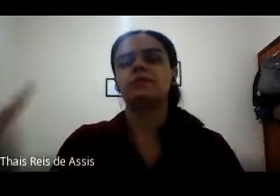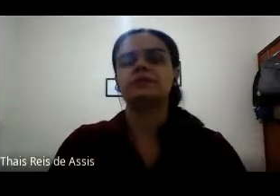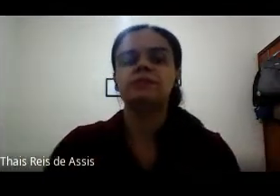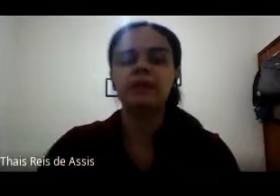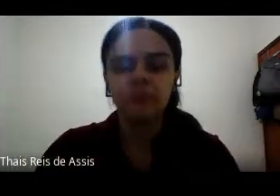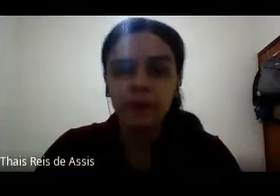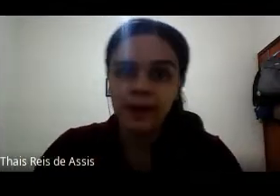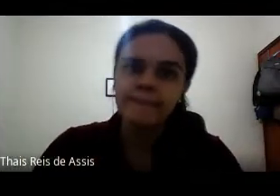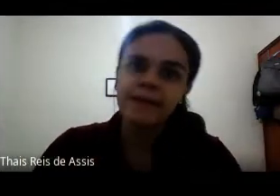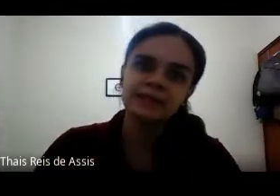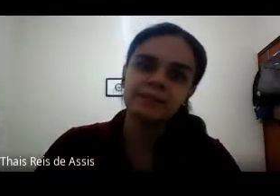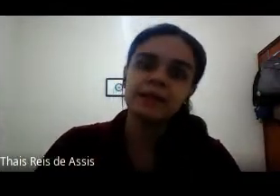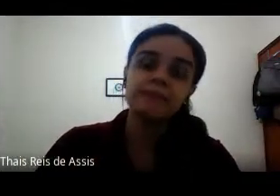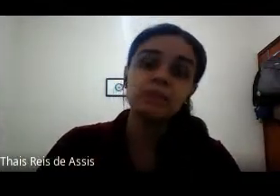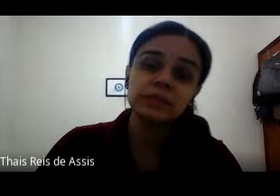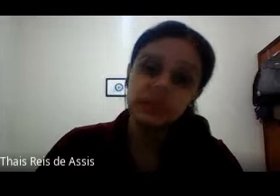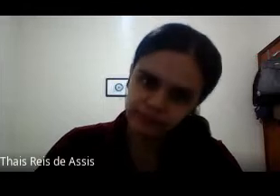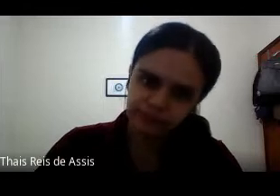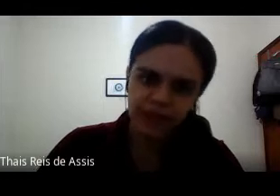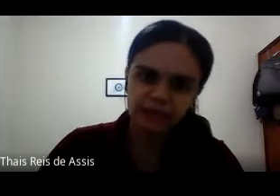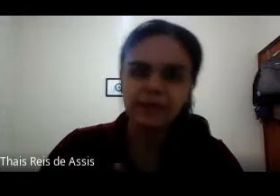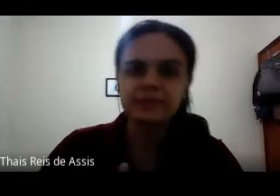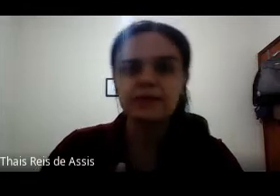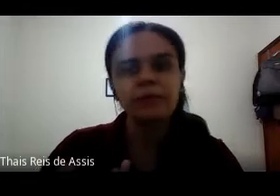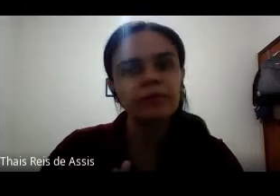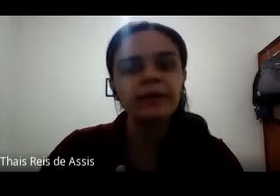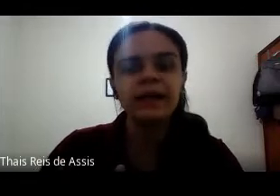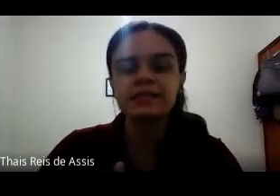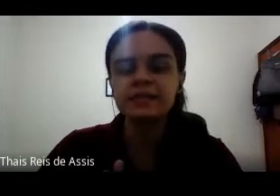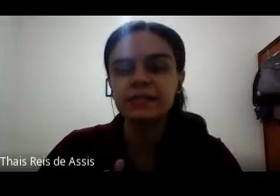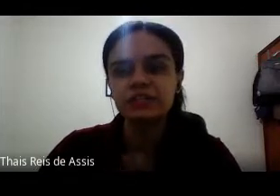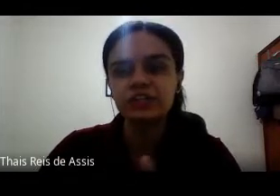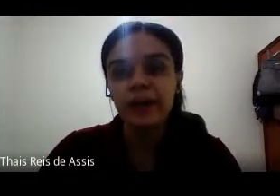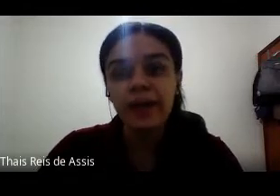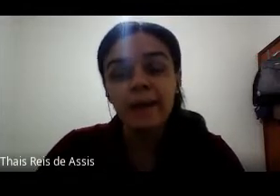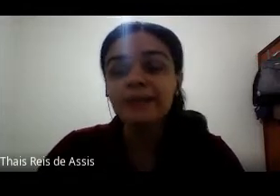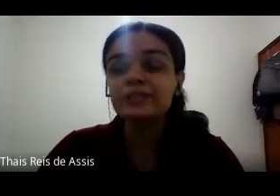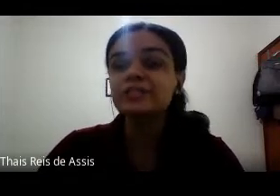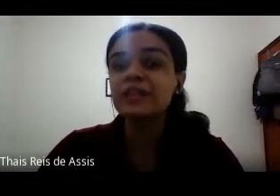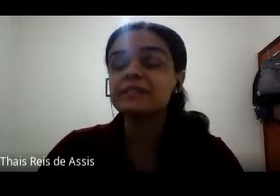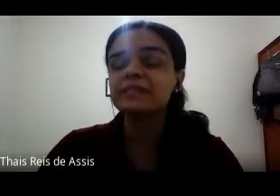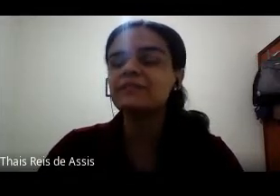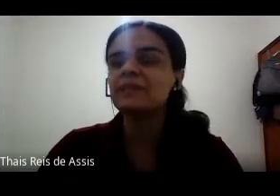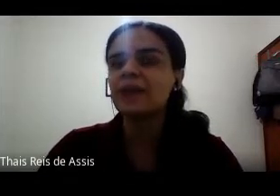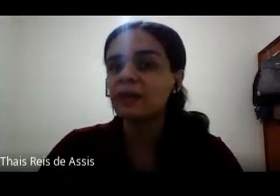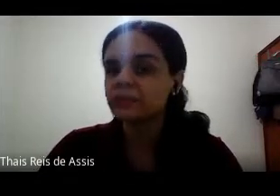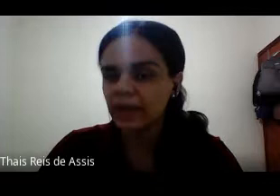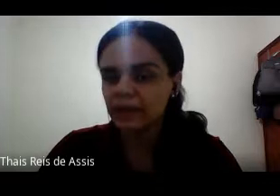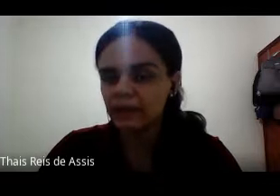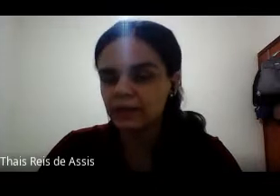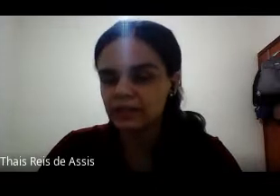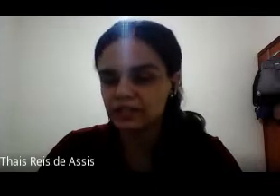para conhecimento passa pela busca da informação, por uma análise crítica, a gente dá